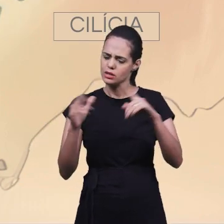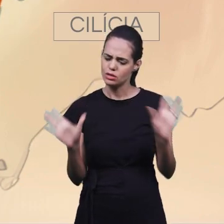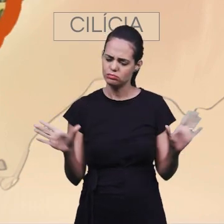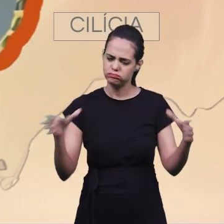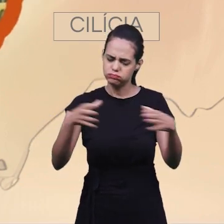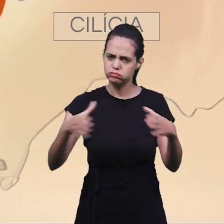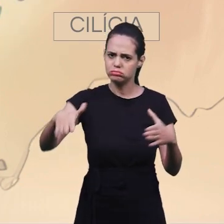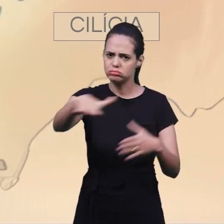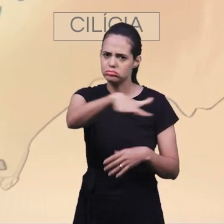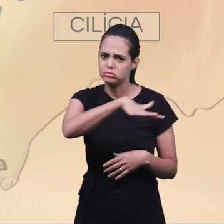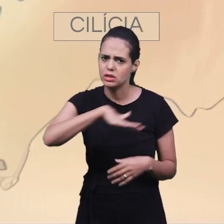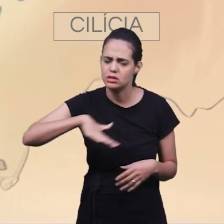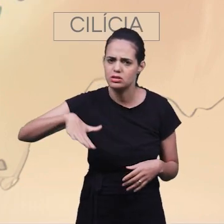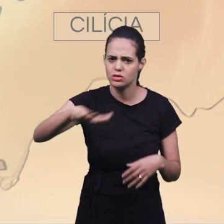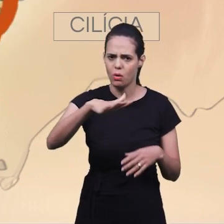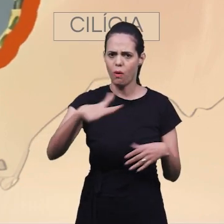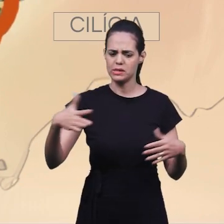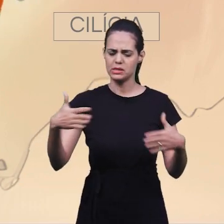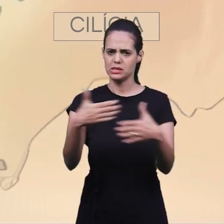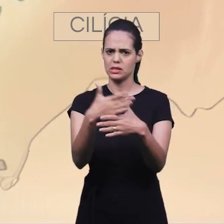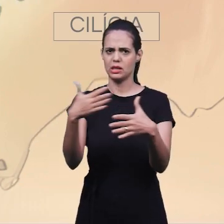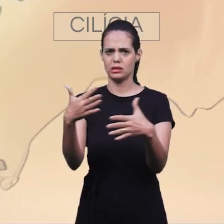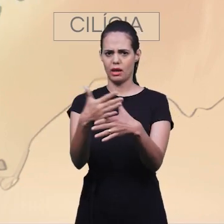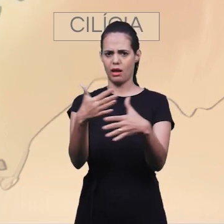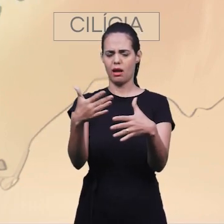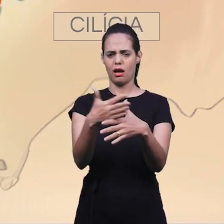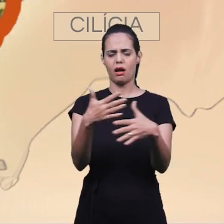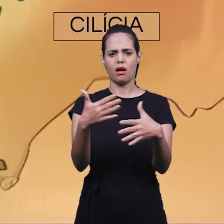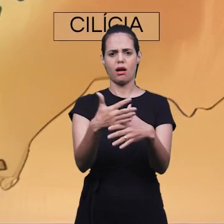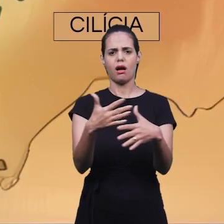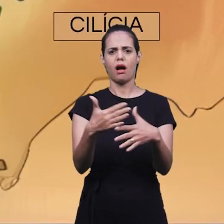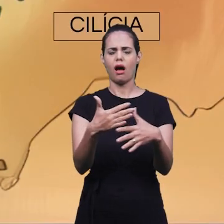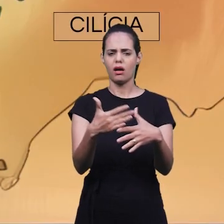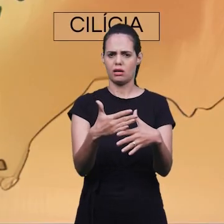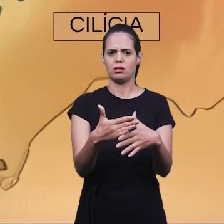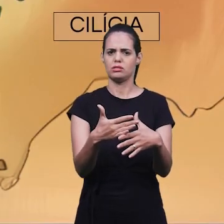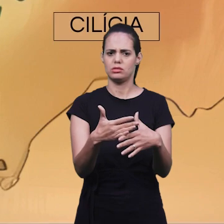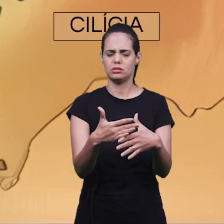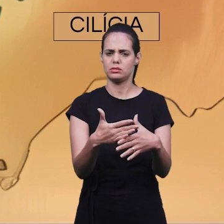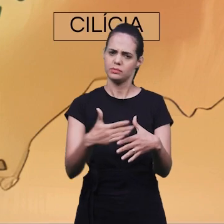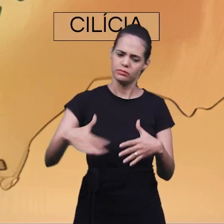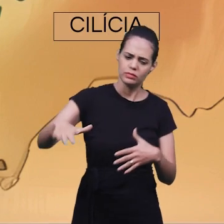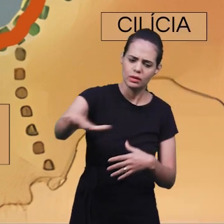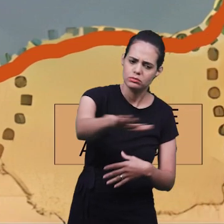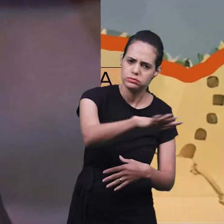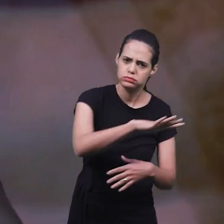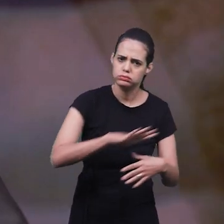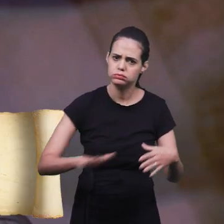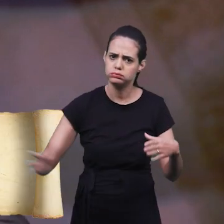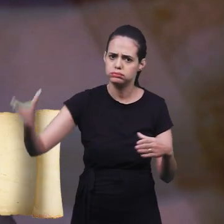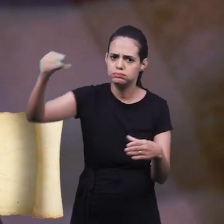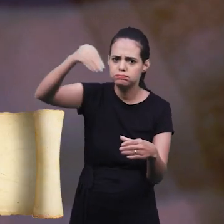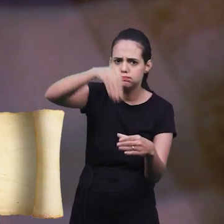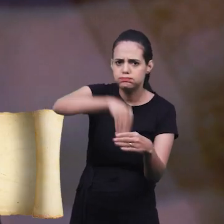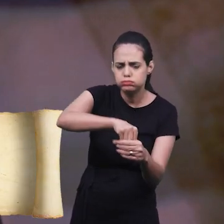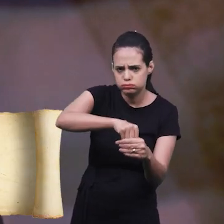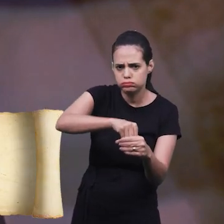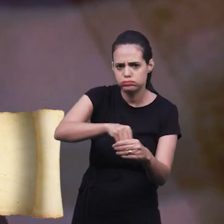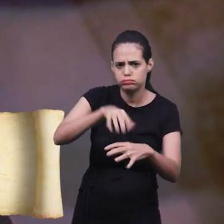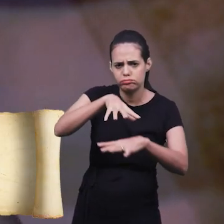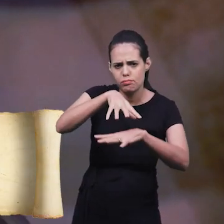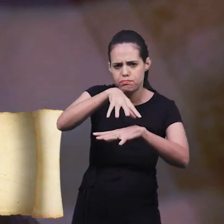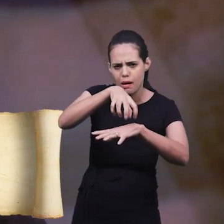regiões, essas cidades, né, esses vilarejos, fazem parte da